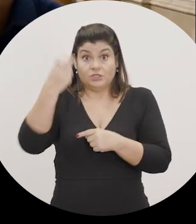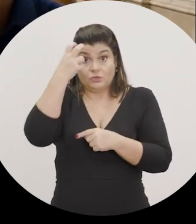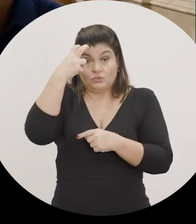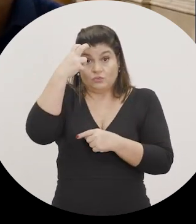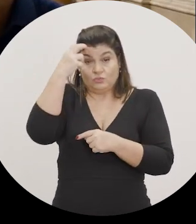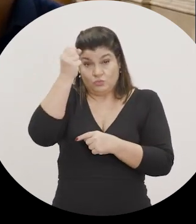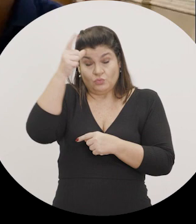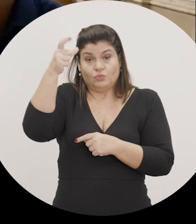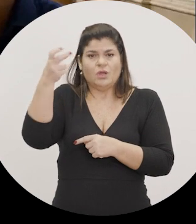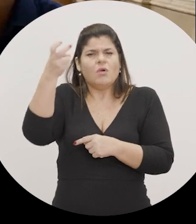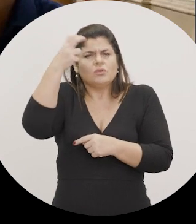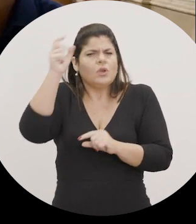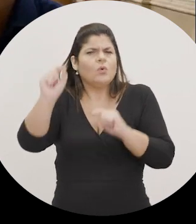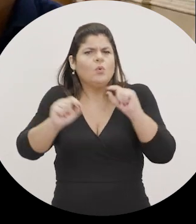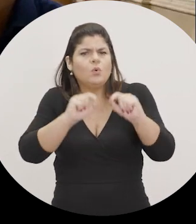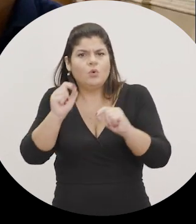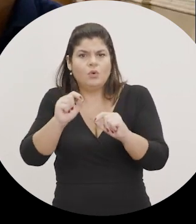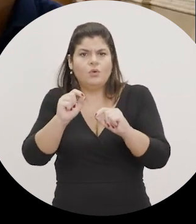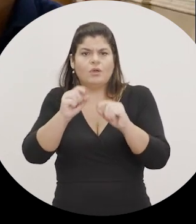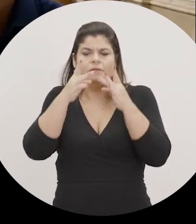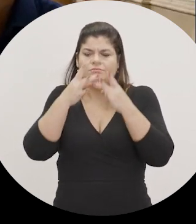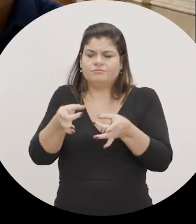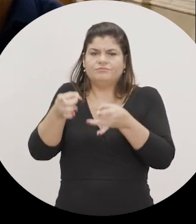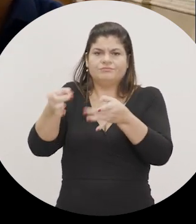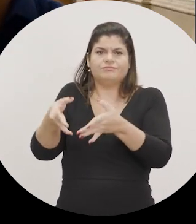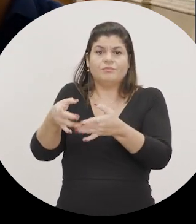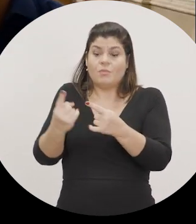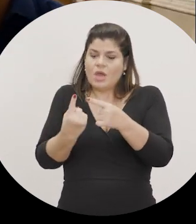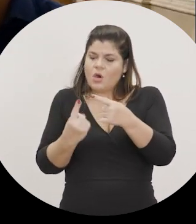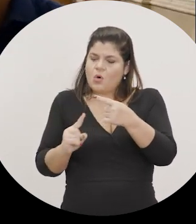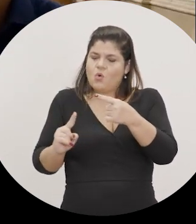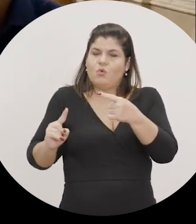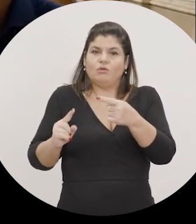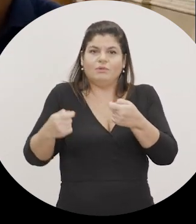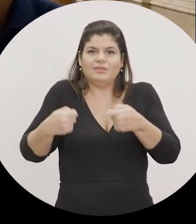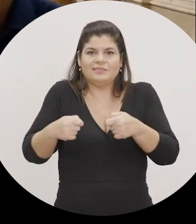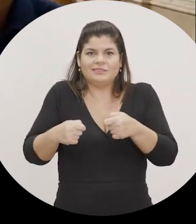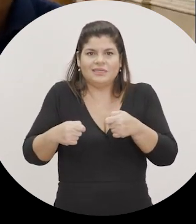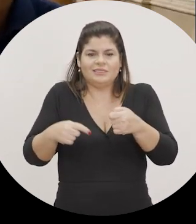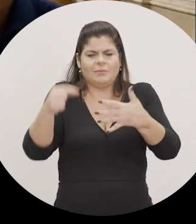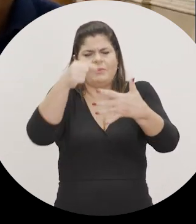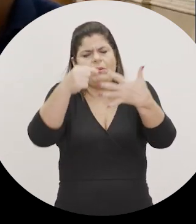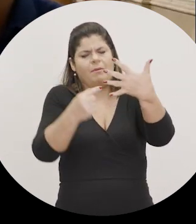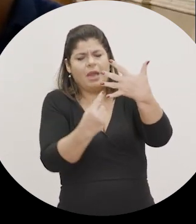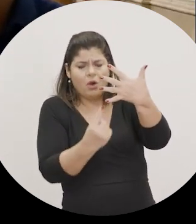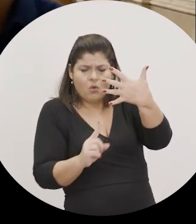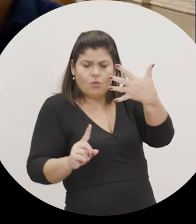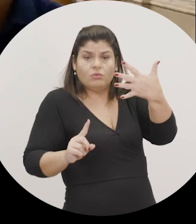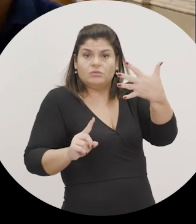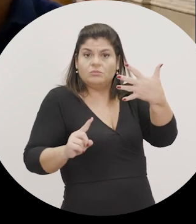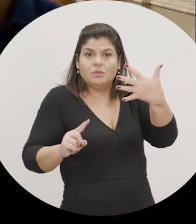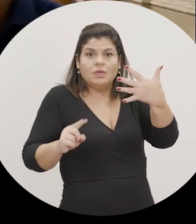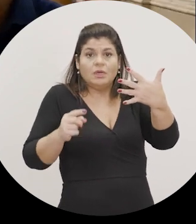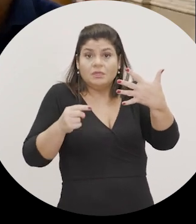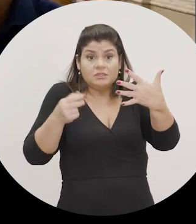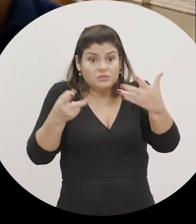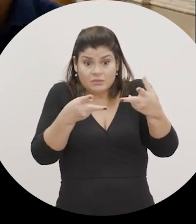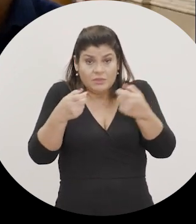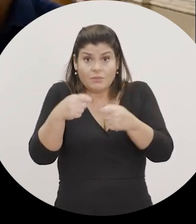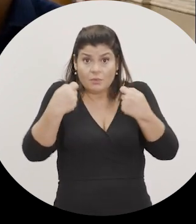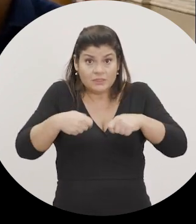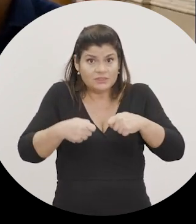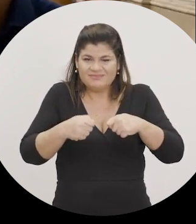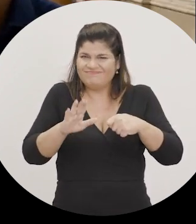Porque a política cultural acaba sendo, a cultura acaba sendo relegada à última das necessidades. Aliás, nem é vista como